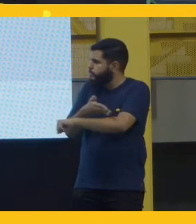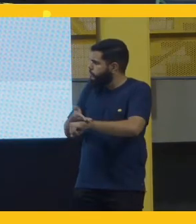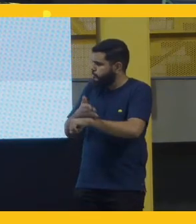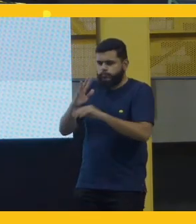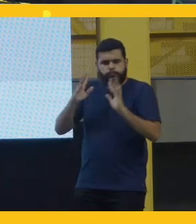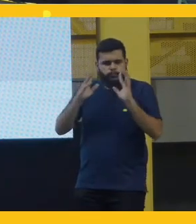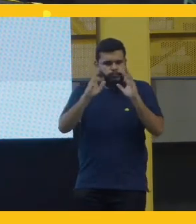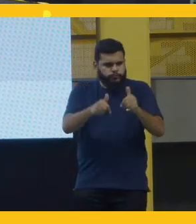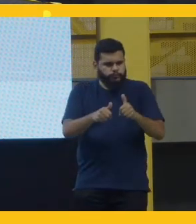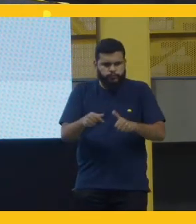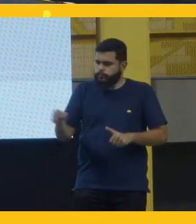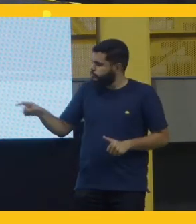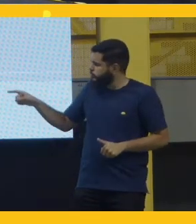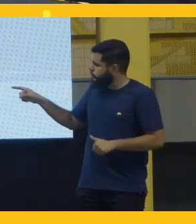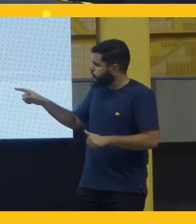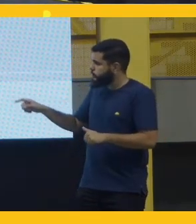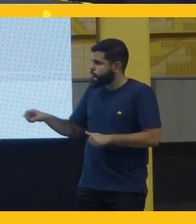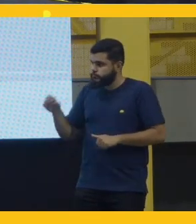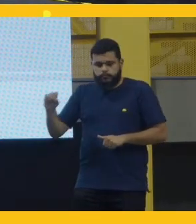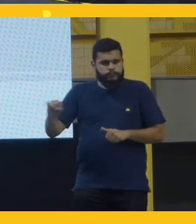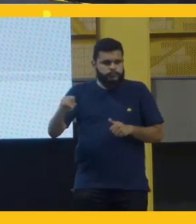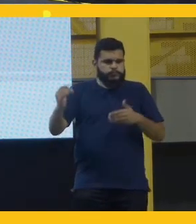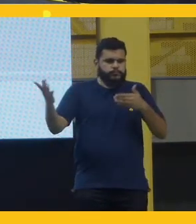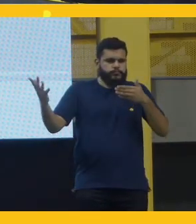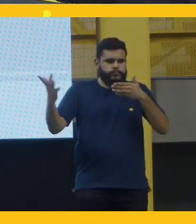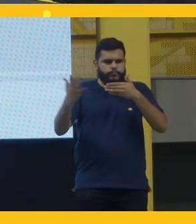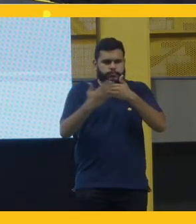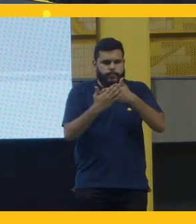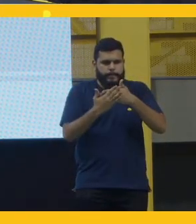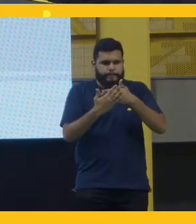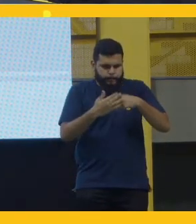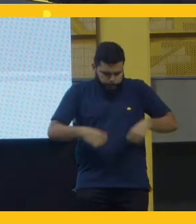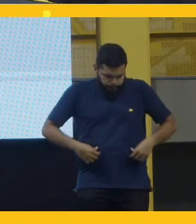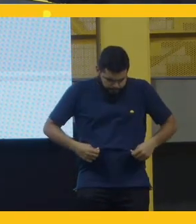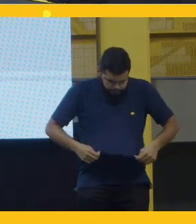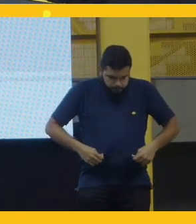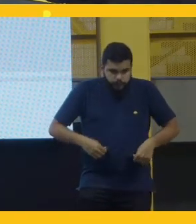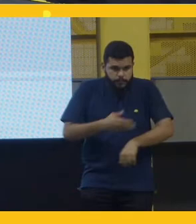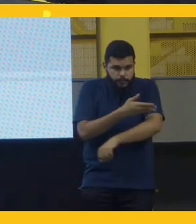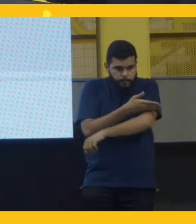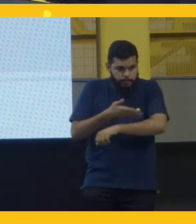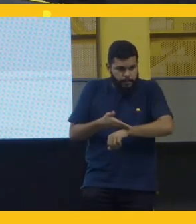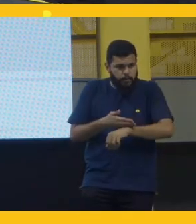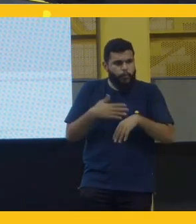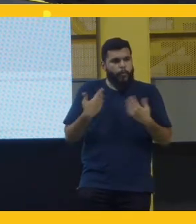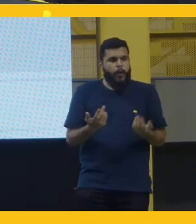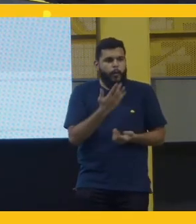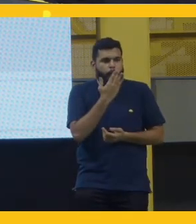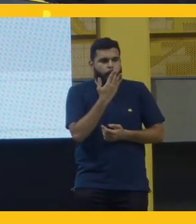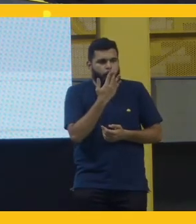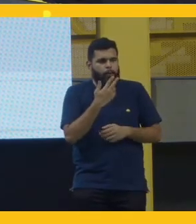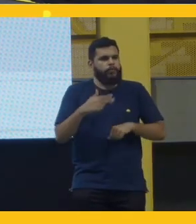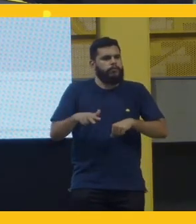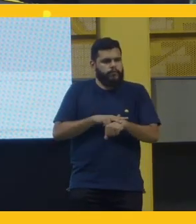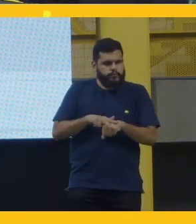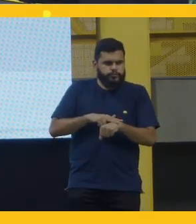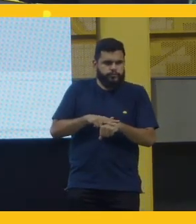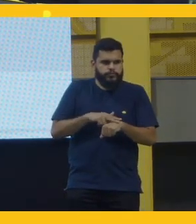tudo. Então, se você pegar uma luz verde e jogar numa camisa branca, que cor você vai ver a camisa?